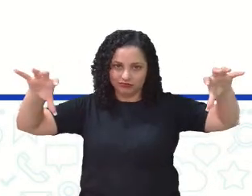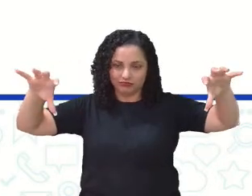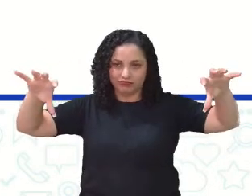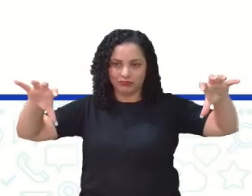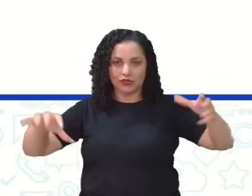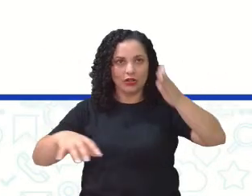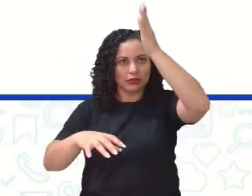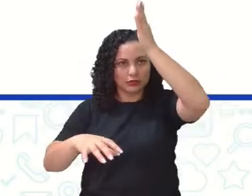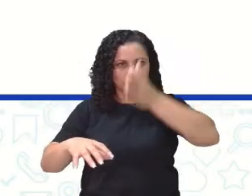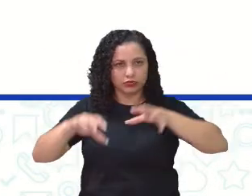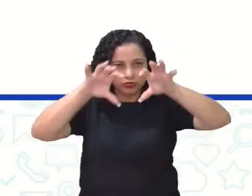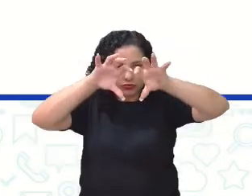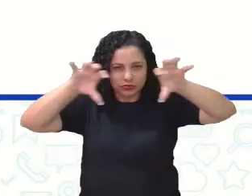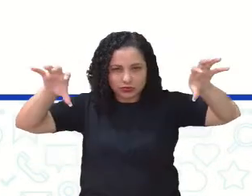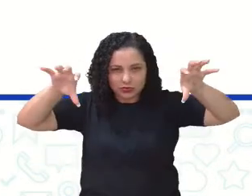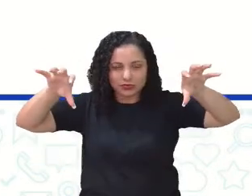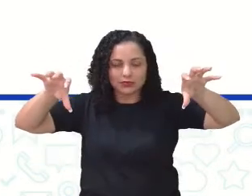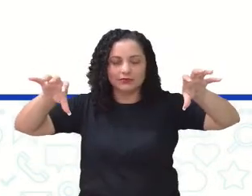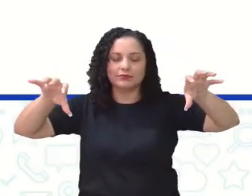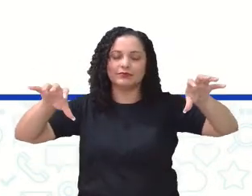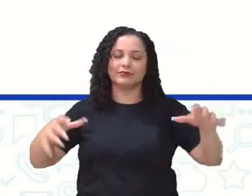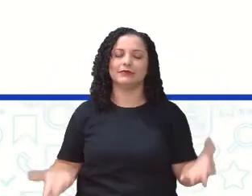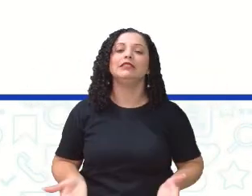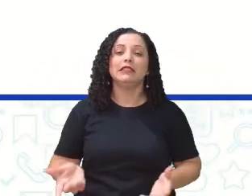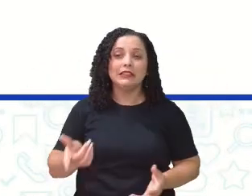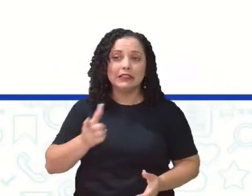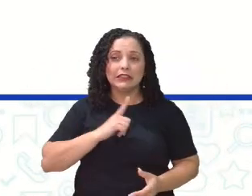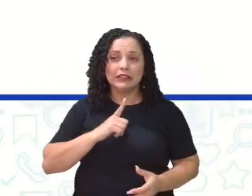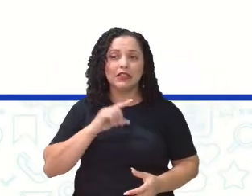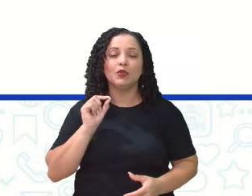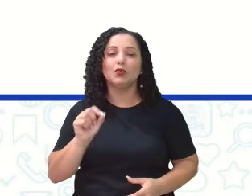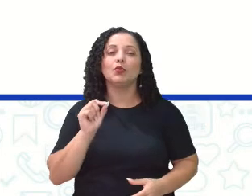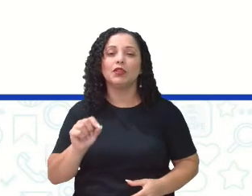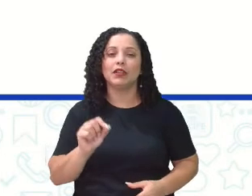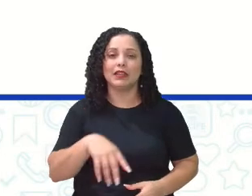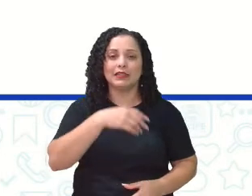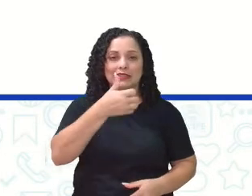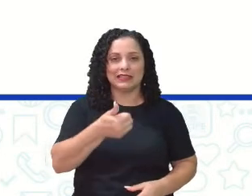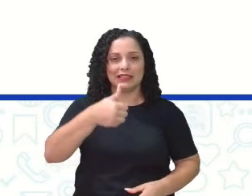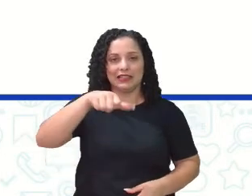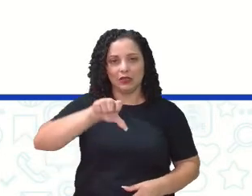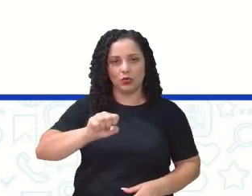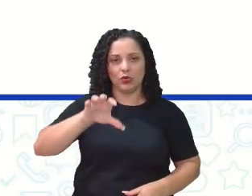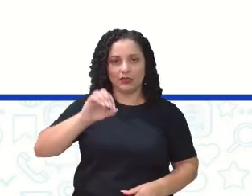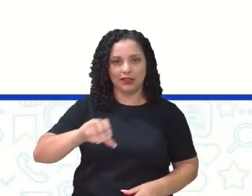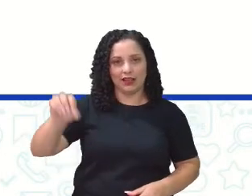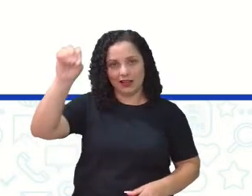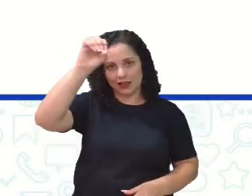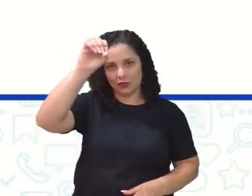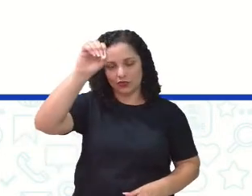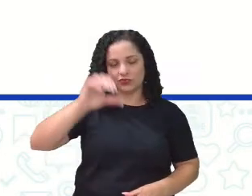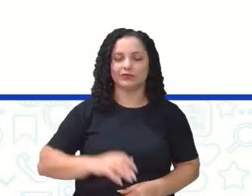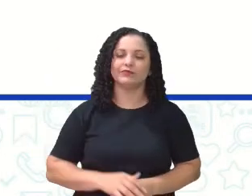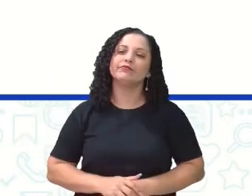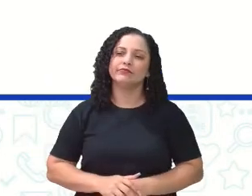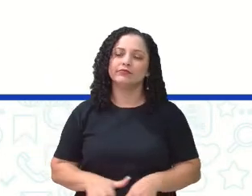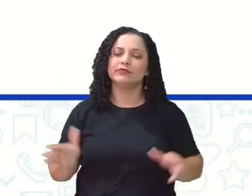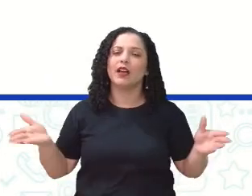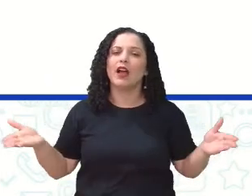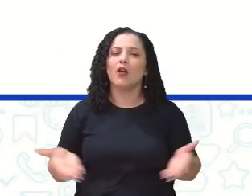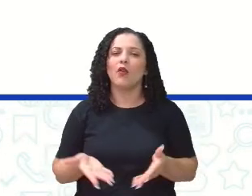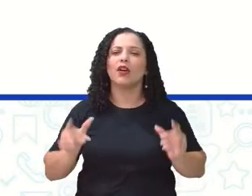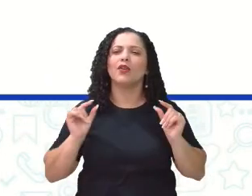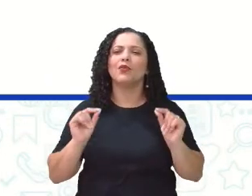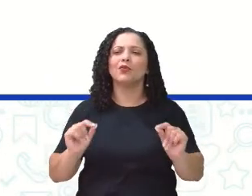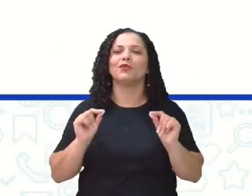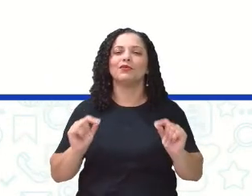graus dividido em 2 partes iguais. Então, eu tenho aí um ângulo de 180 graus, certo? O que é que eu vou fazer agora?